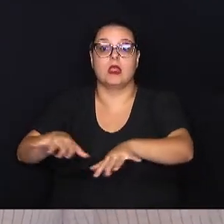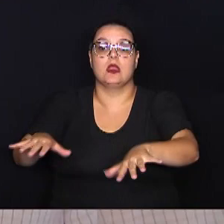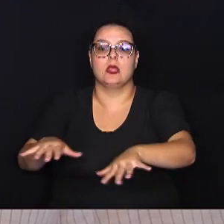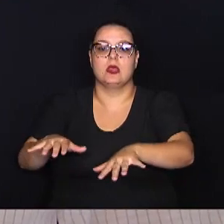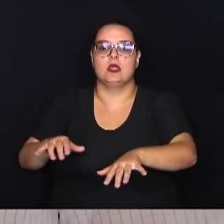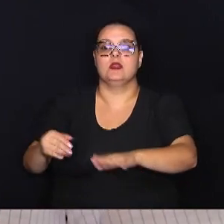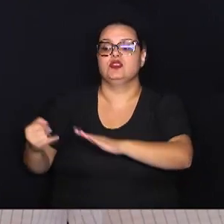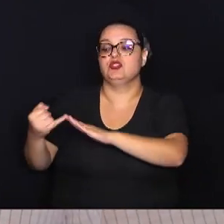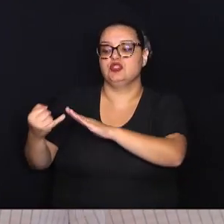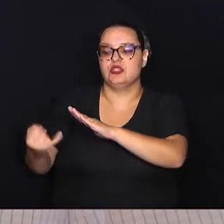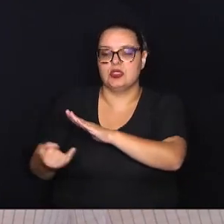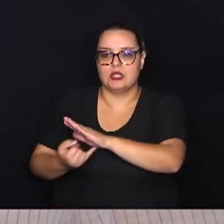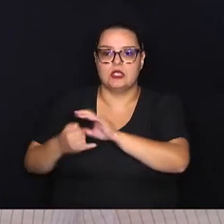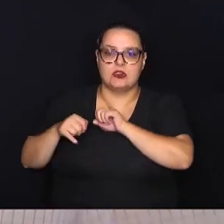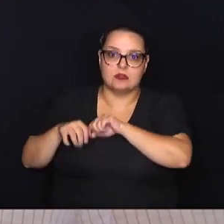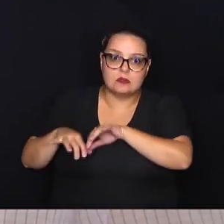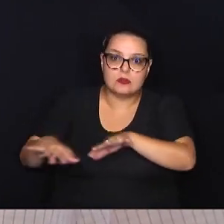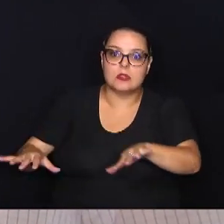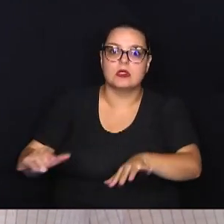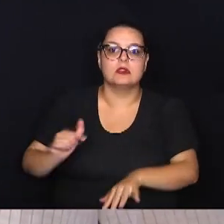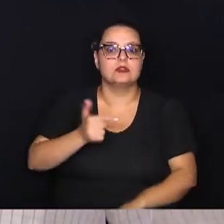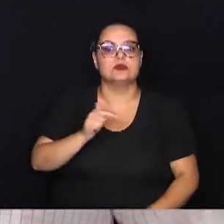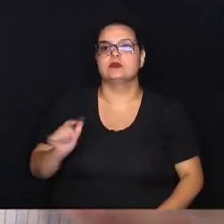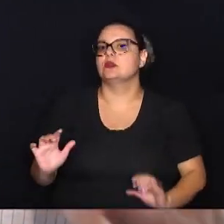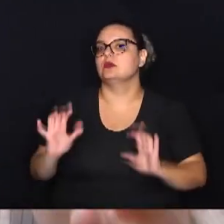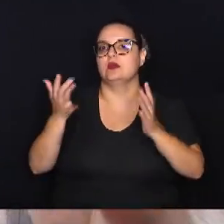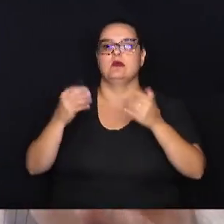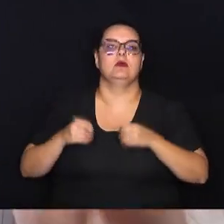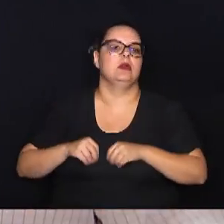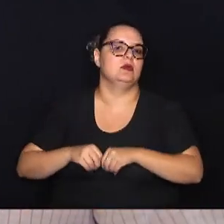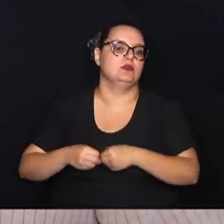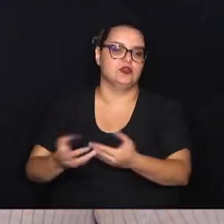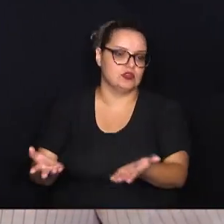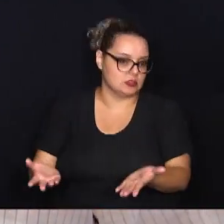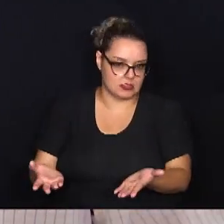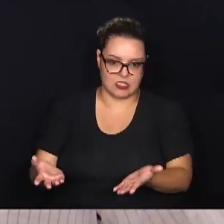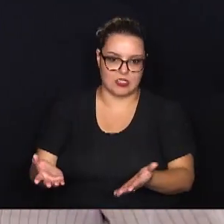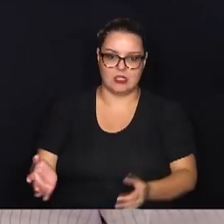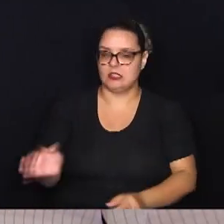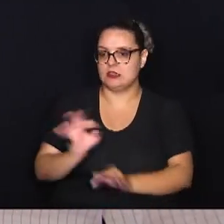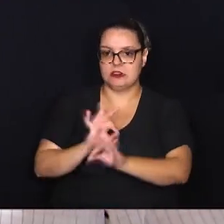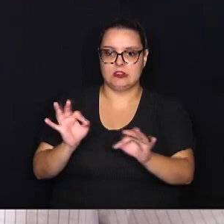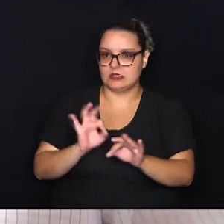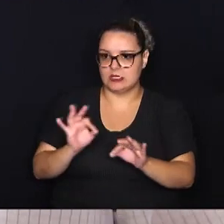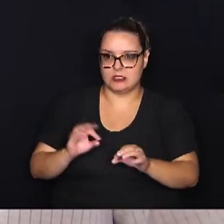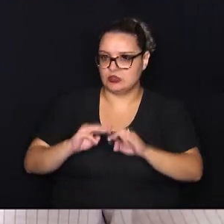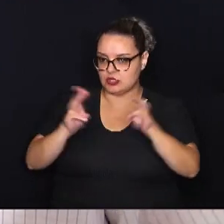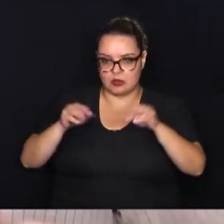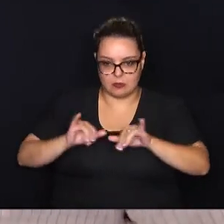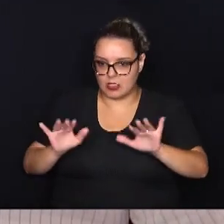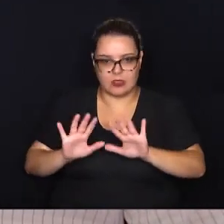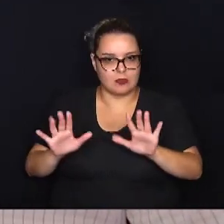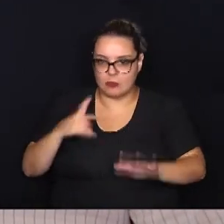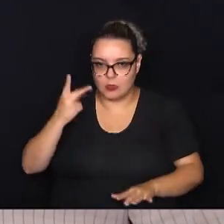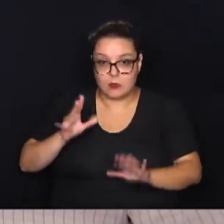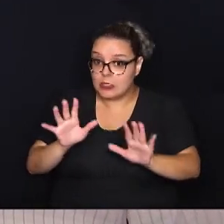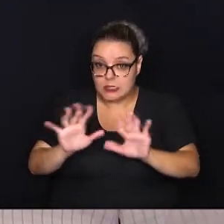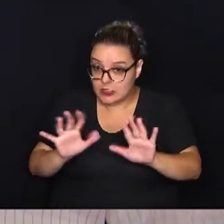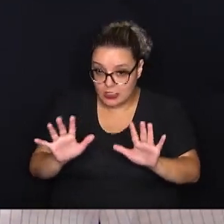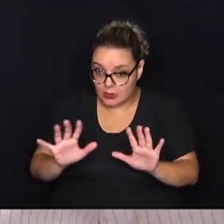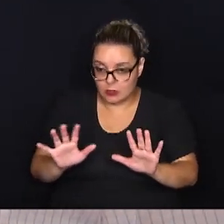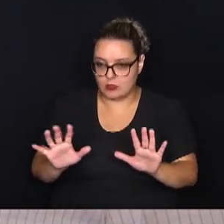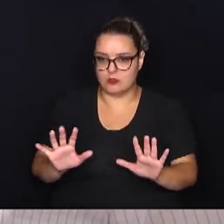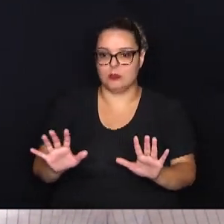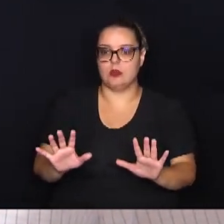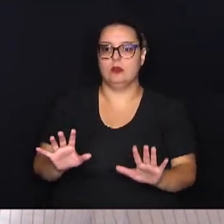de entidades, sem nenhum evento de entrega, sem nenhum evento de marketing ou evento político de forma alguma.